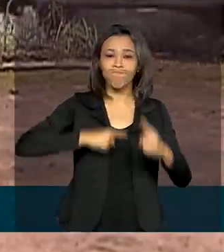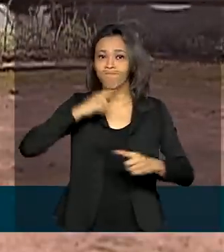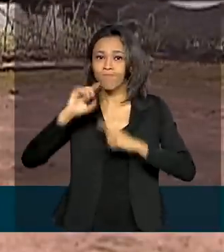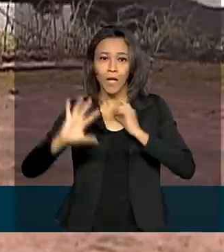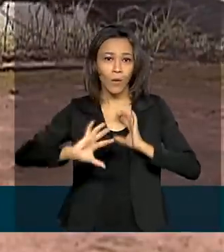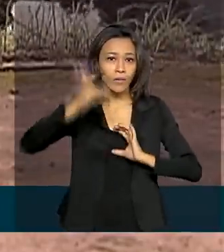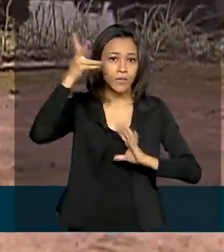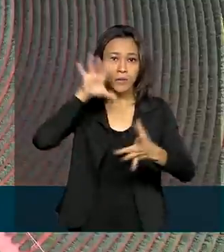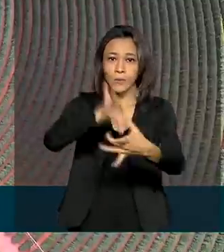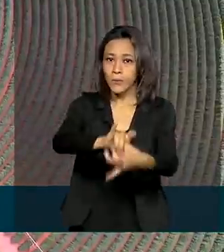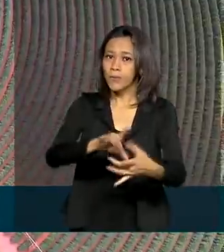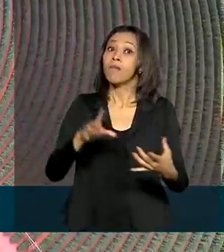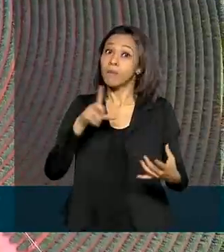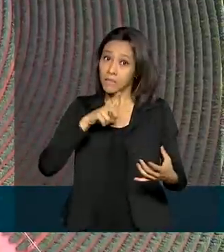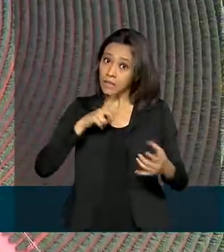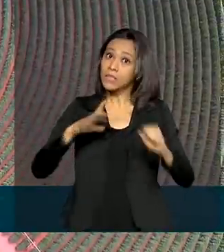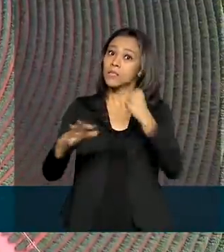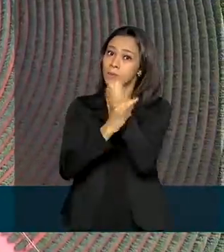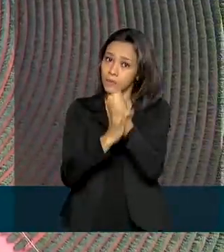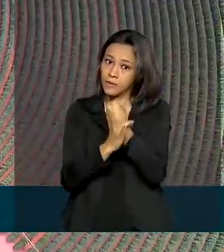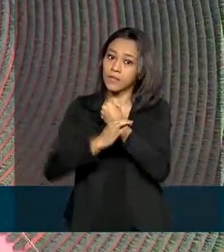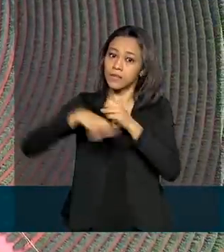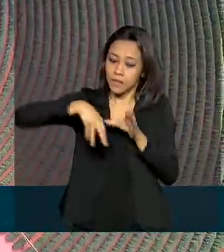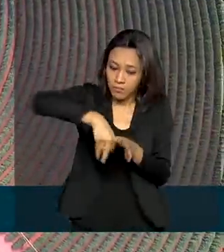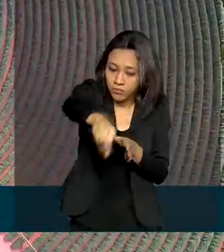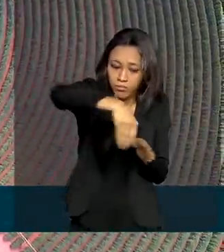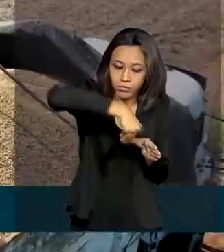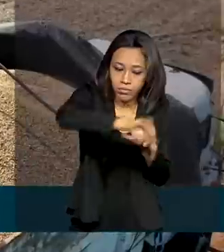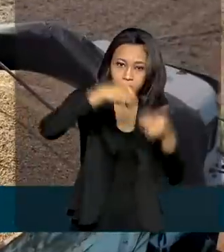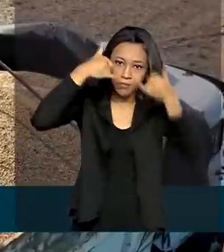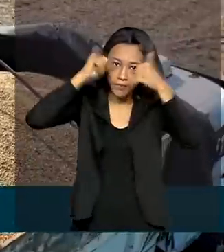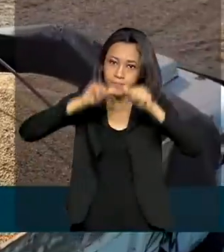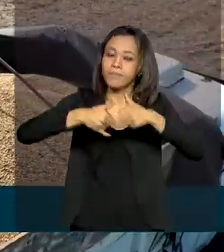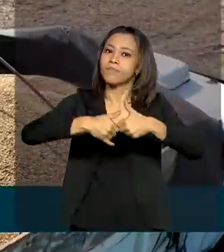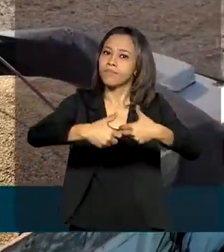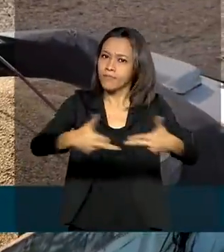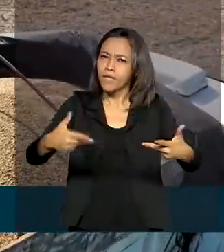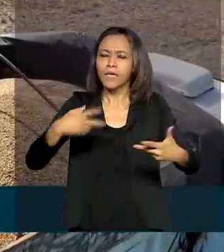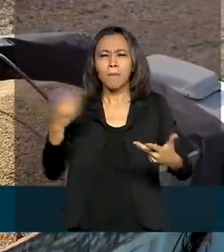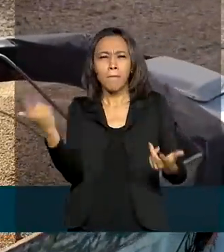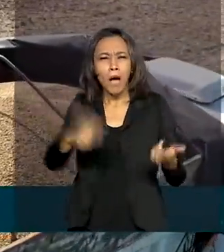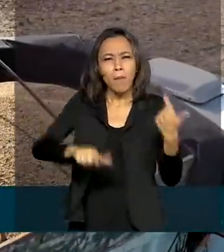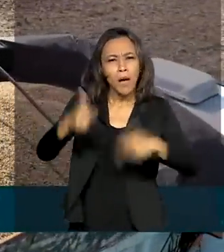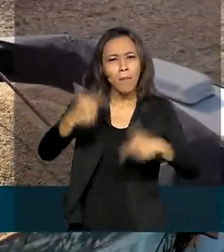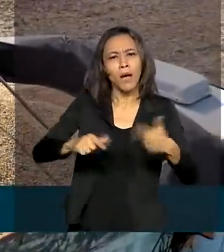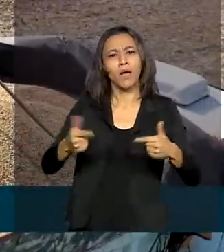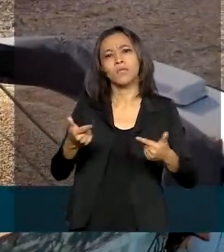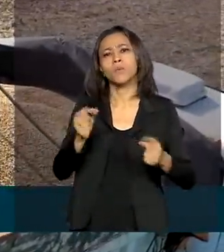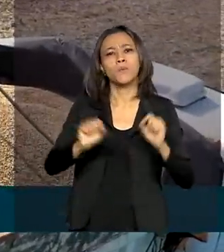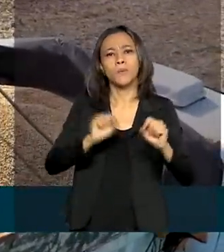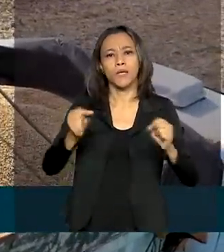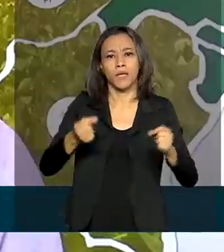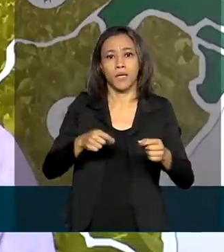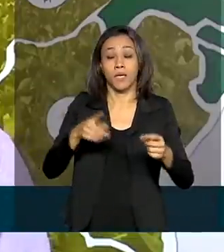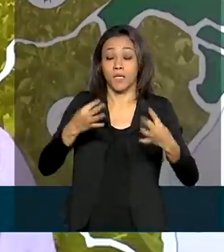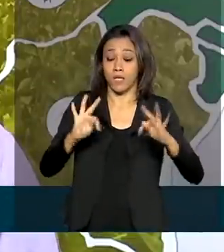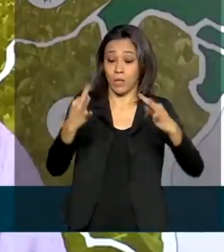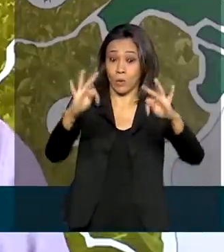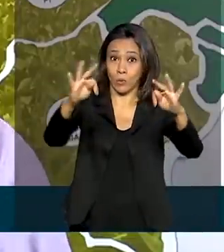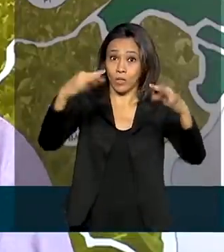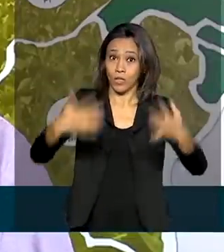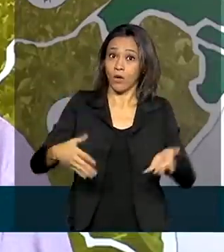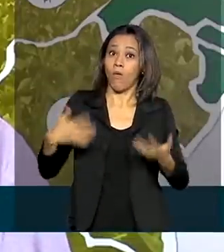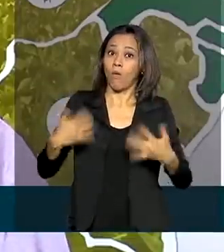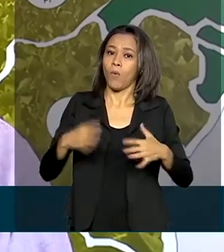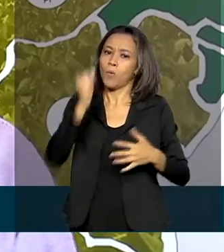espaço e confiança para investir em novas tecnologias. Para a Associação Brasileira dos Produtores de Soja, o Brasil